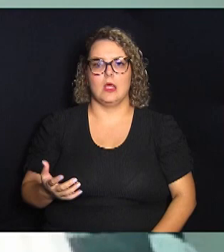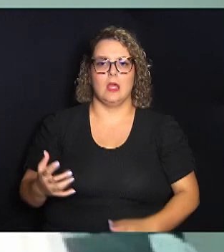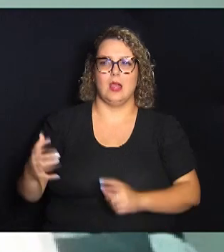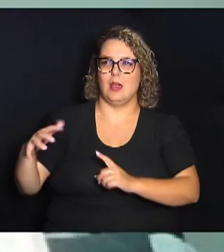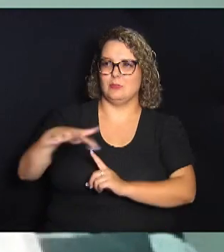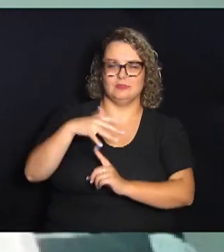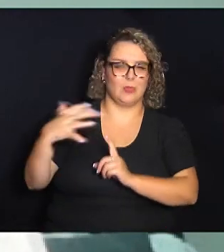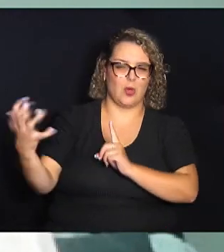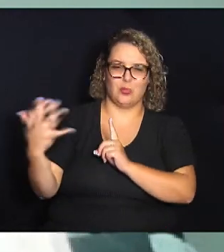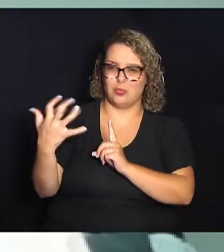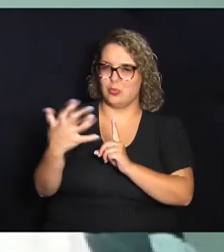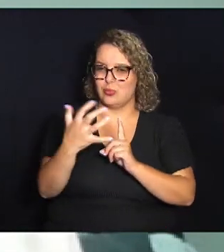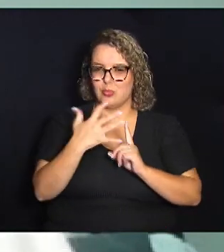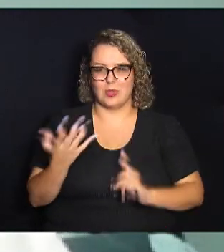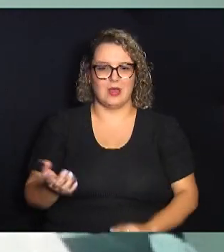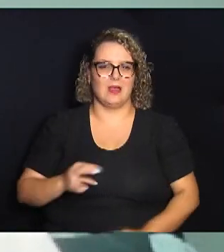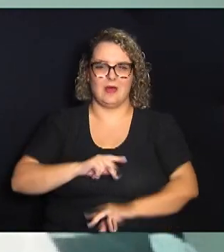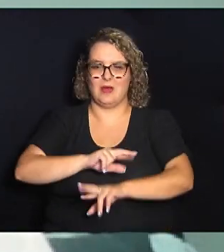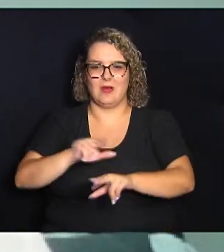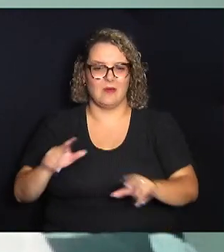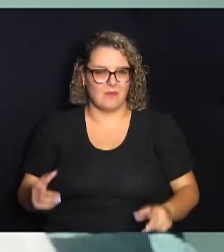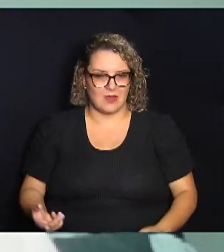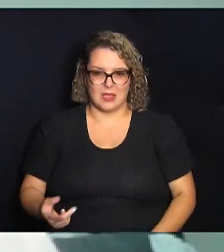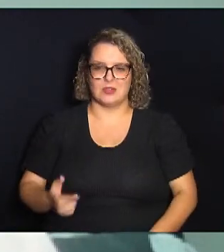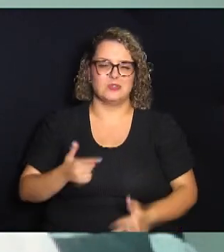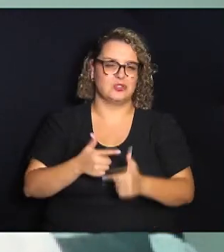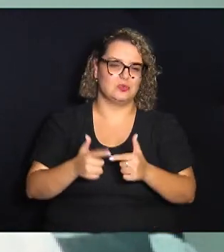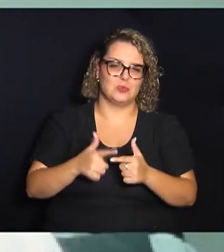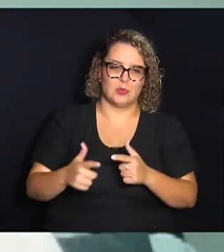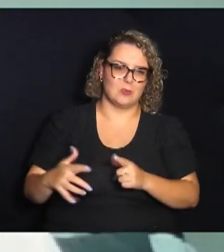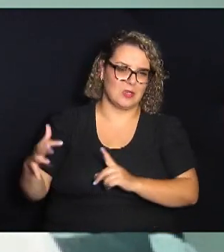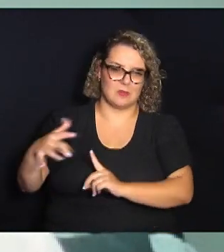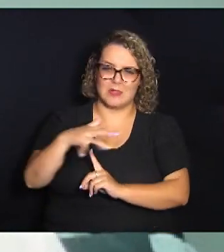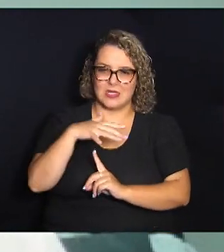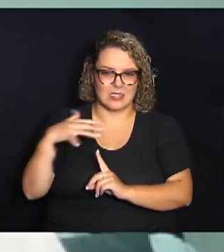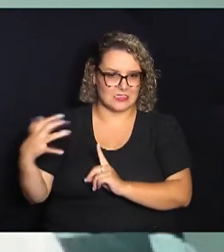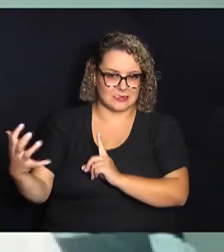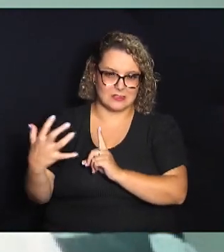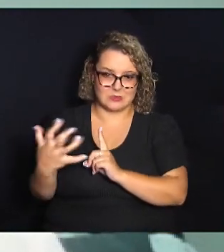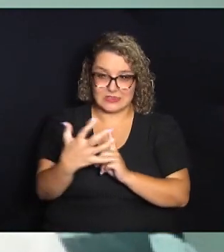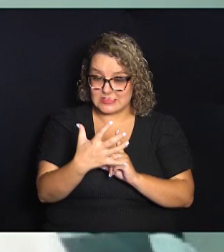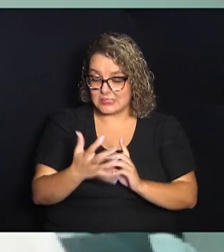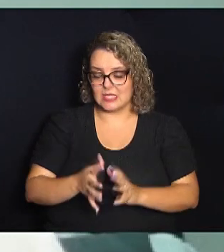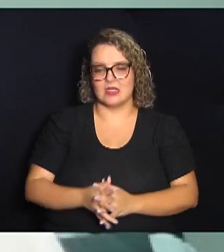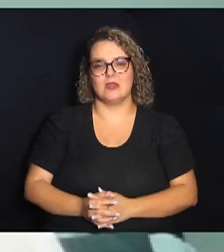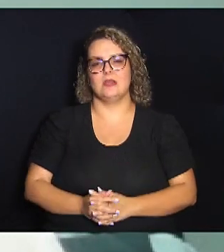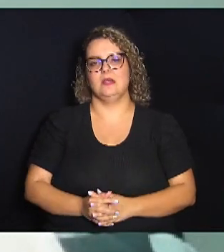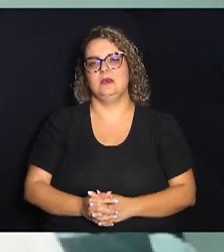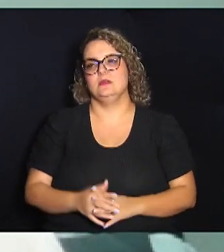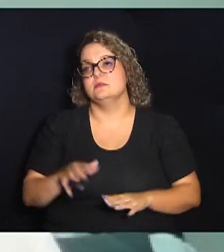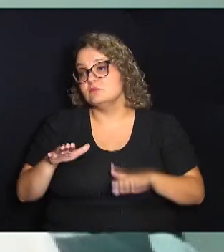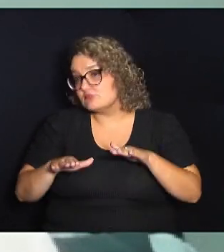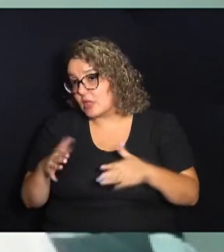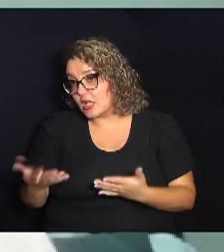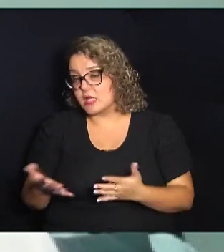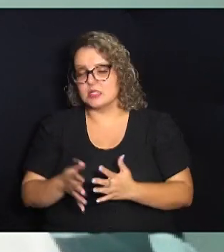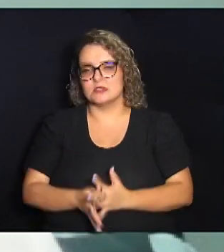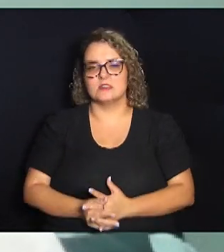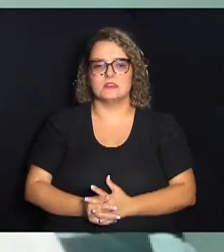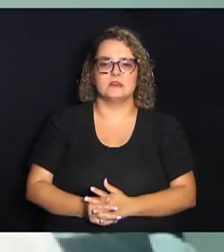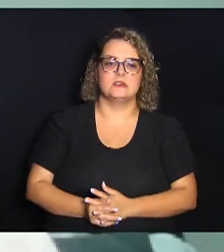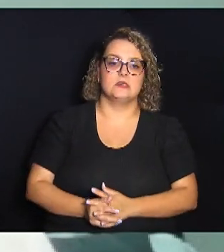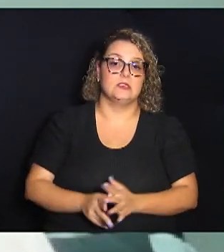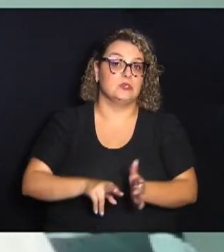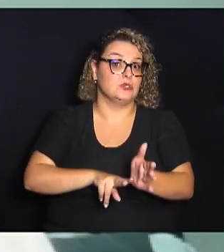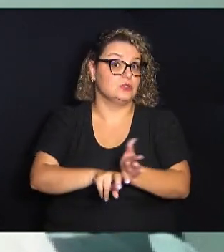ambientais a vários agressores ambientais, a, muitas vezes diagnósticos que